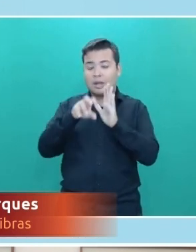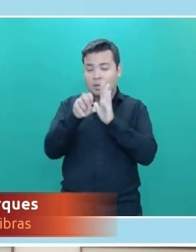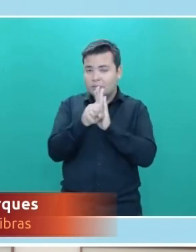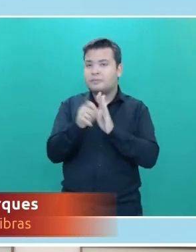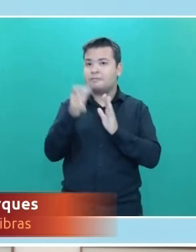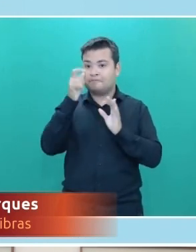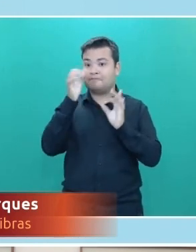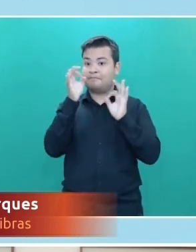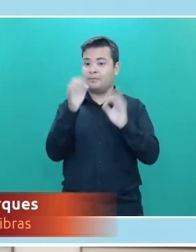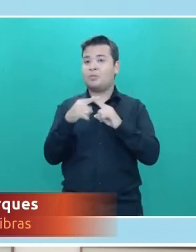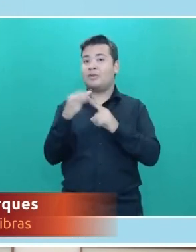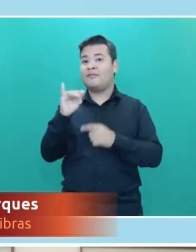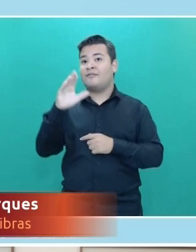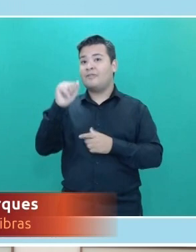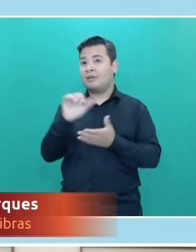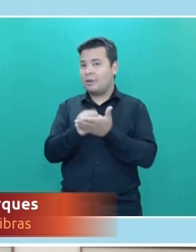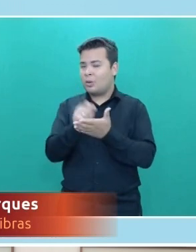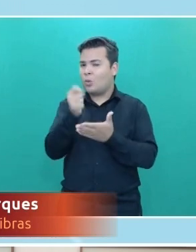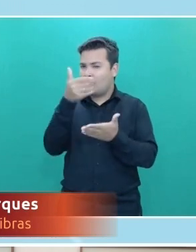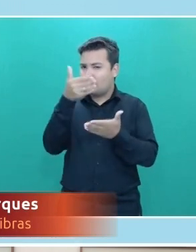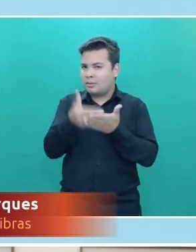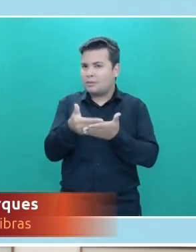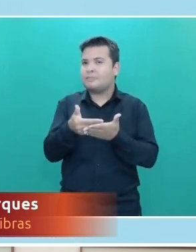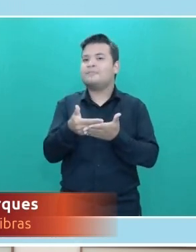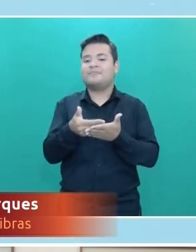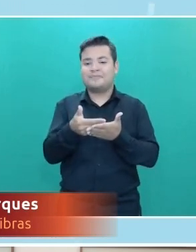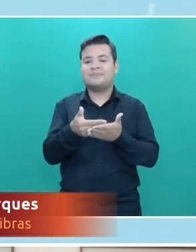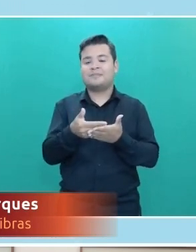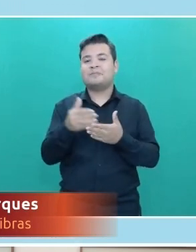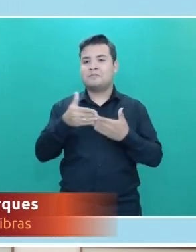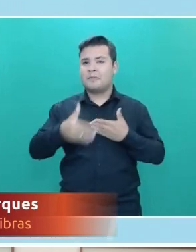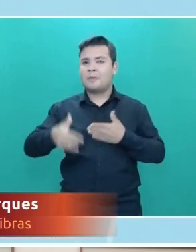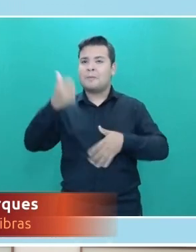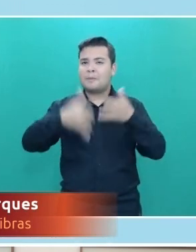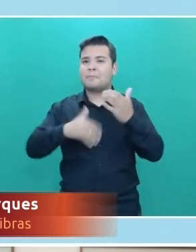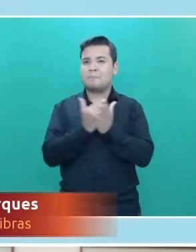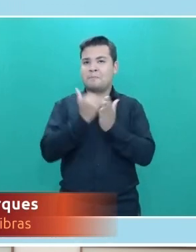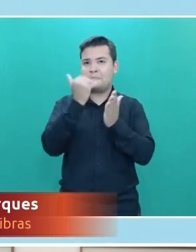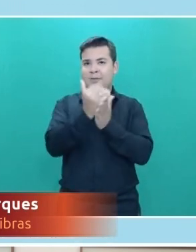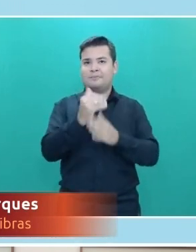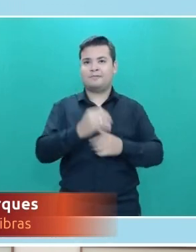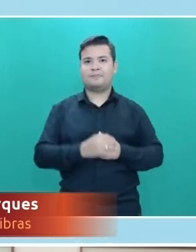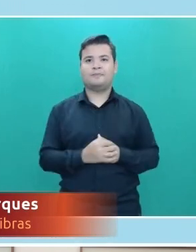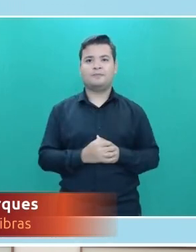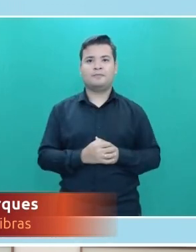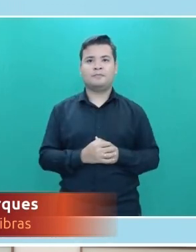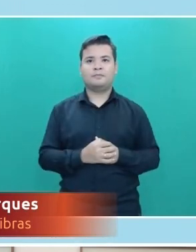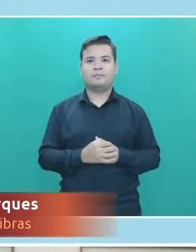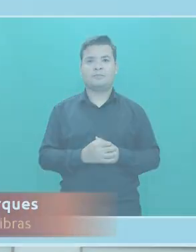FICA estão acabando, viu? Então até daqui a pouquinho que eu te conto mais sobre essa informação.